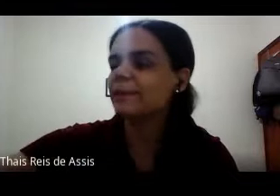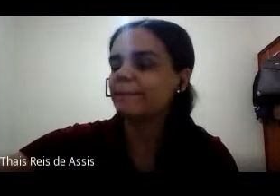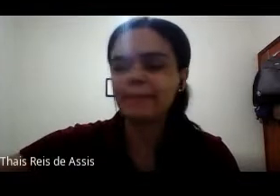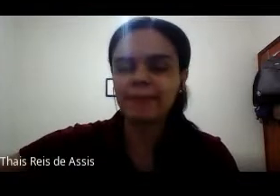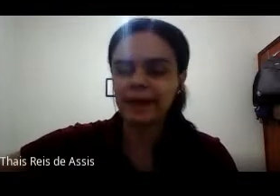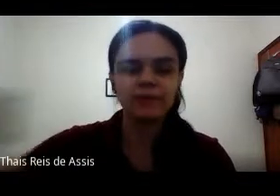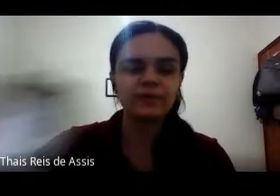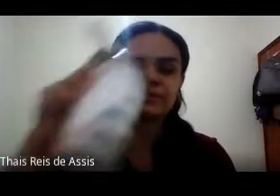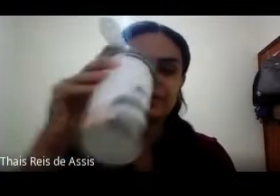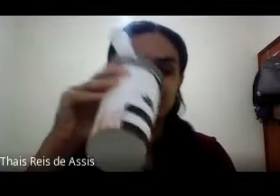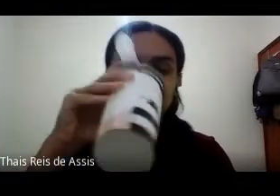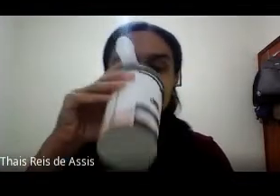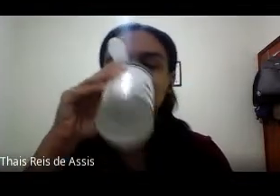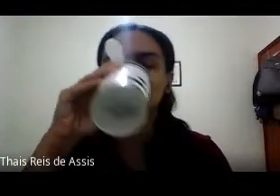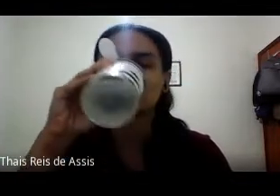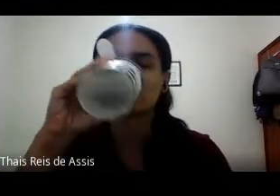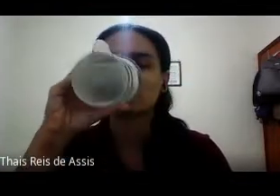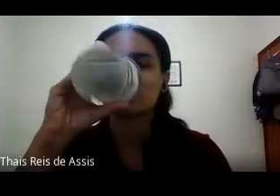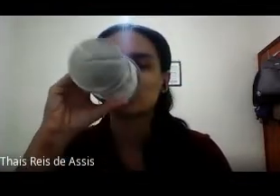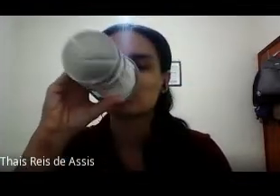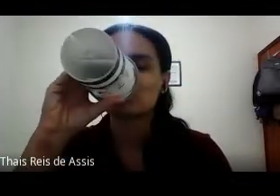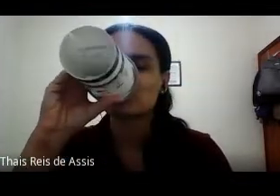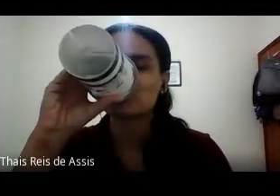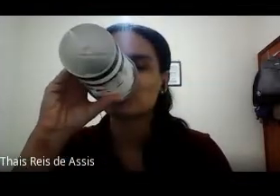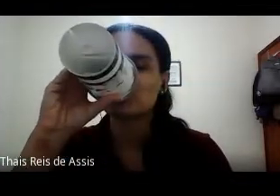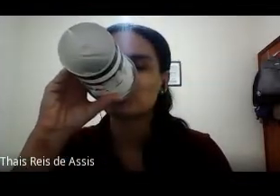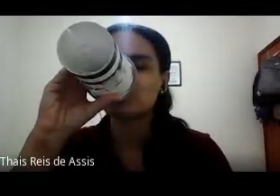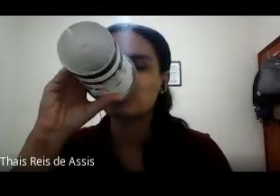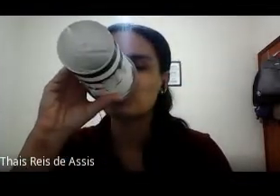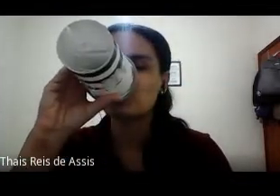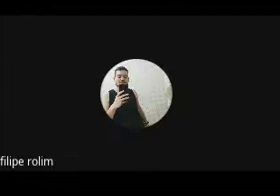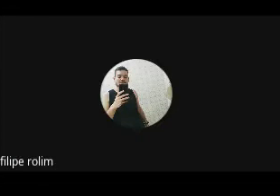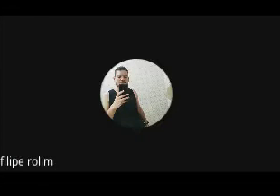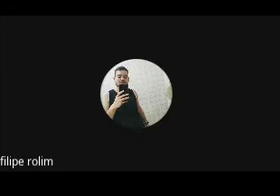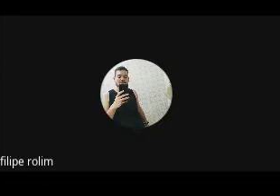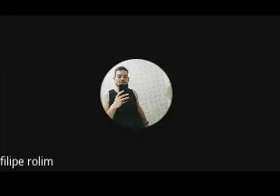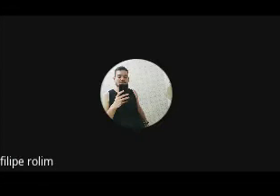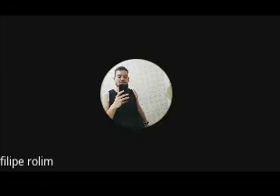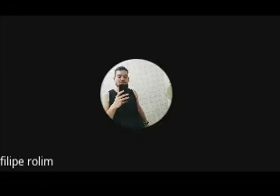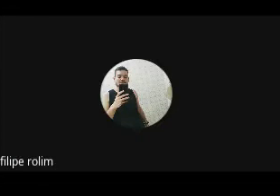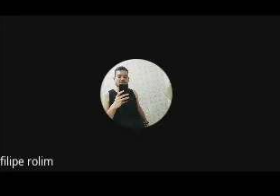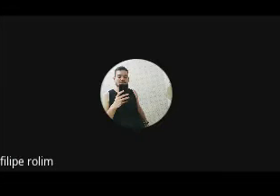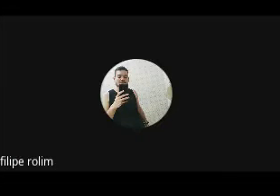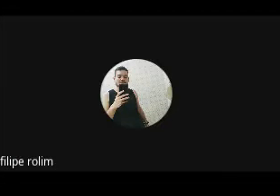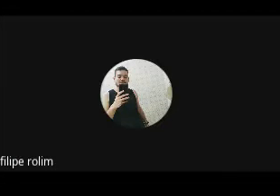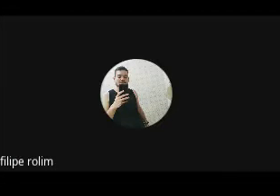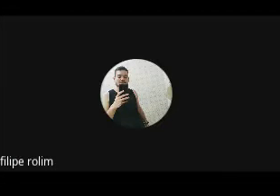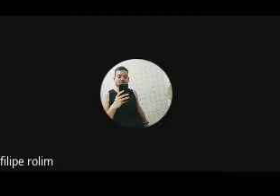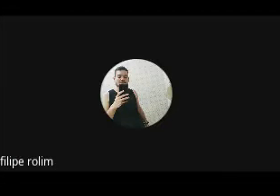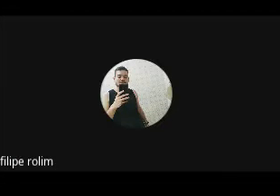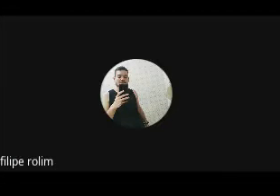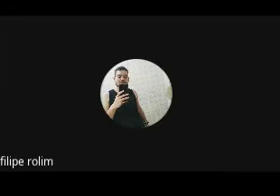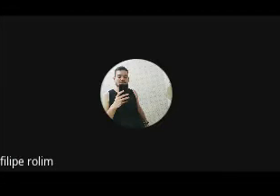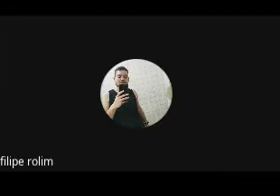Vocês nunca depararam com essa situação, não? Ignorar, Thaís. E na minha sala,